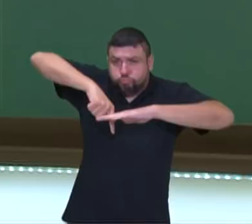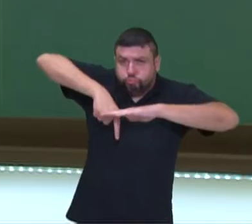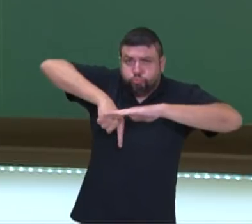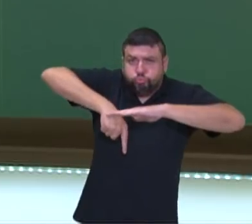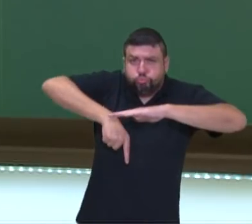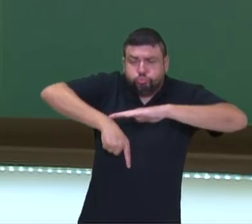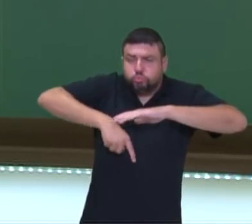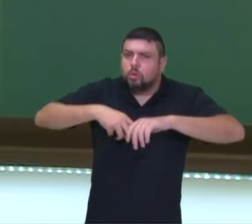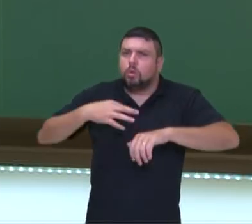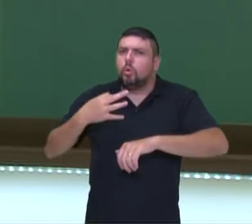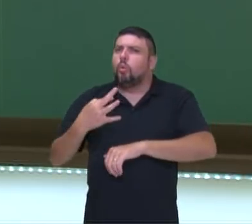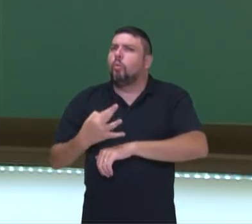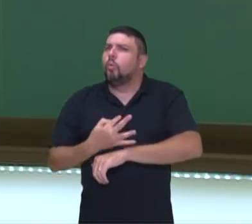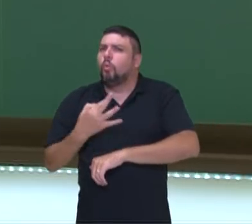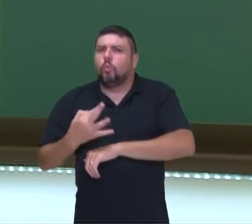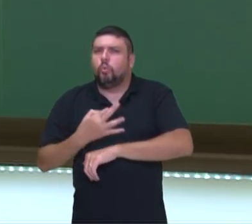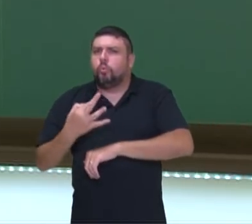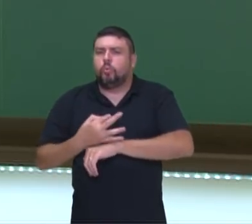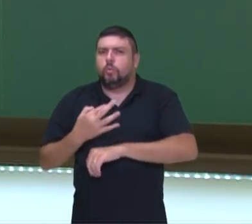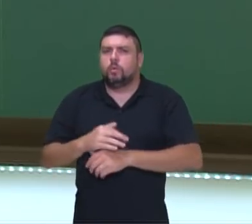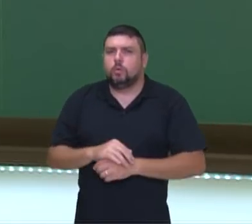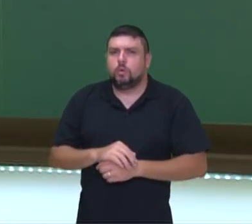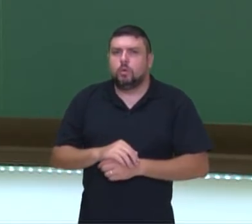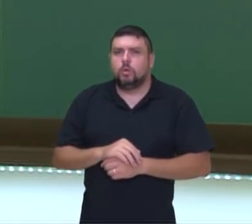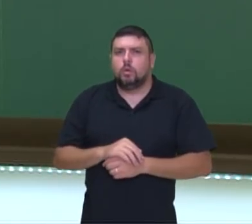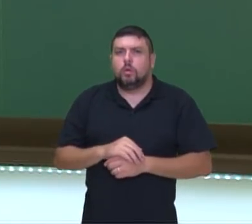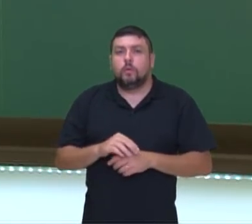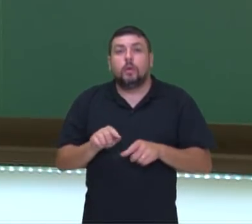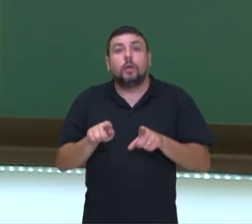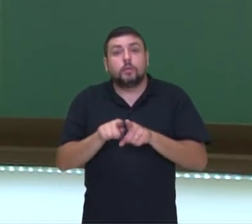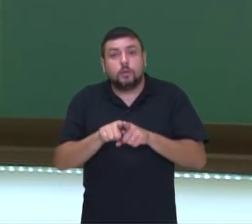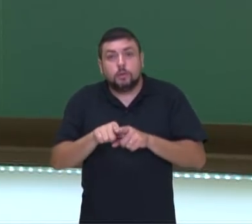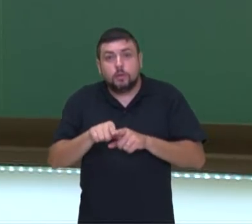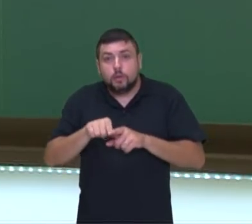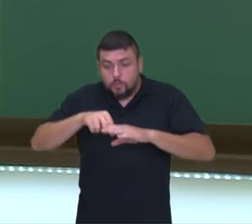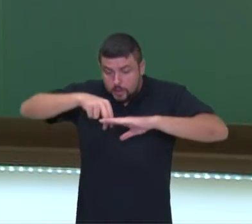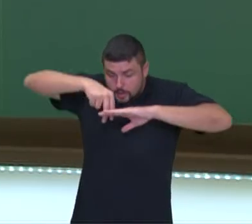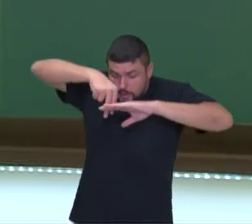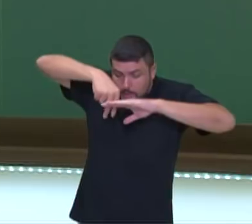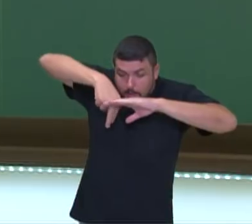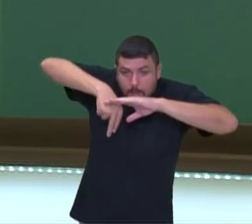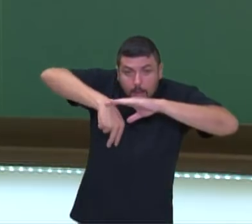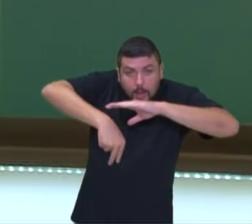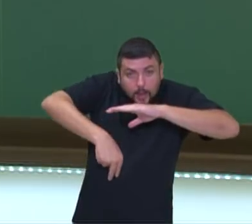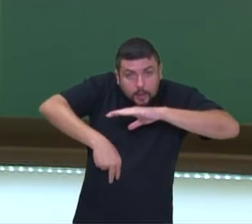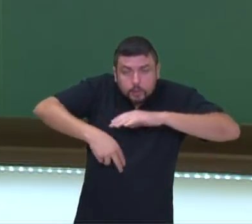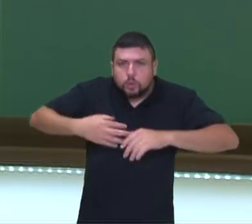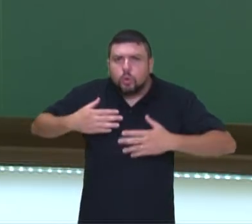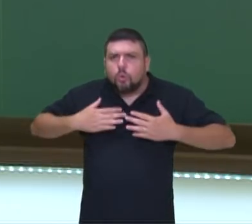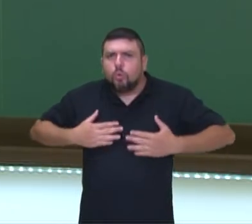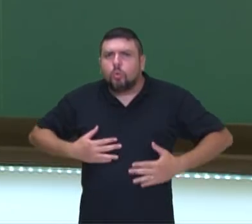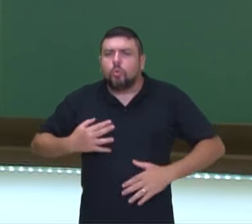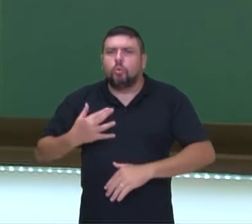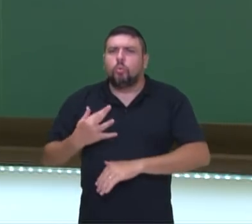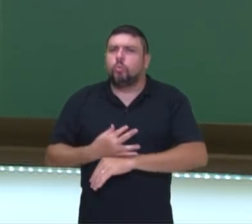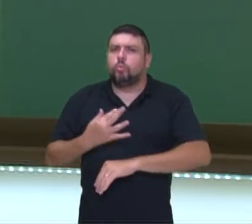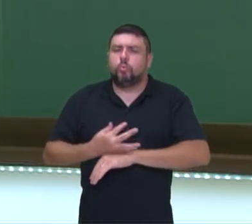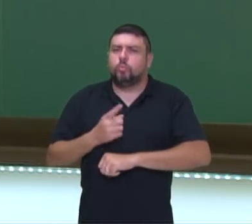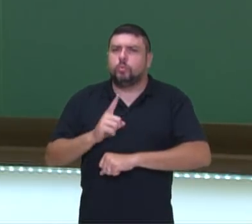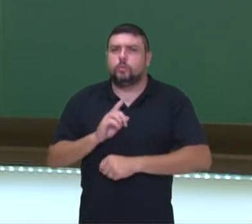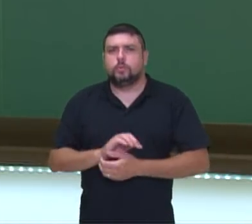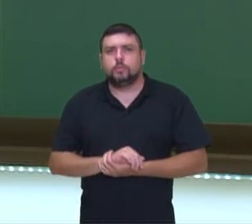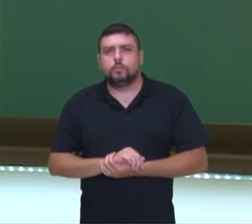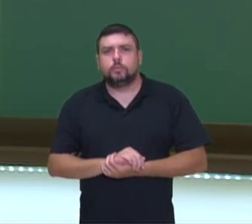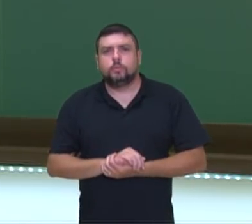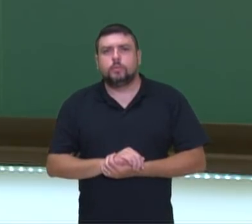esse calor, não iam funcionar. E os nossos corpos, também não iam aguentar essa temperatura, essa pressão.